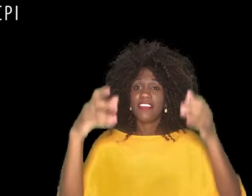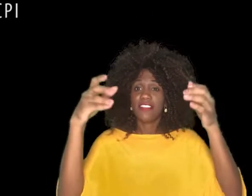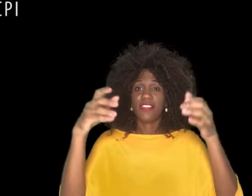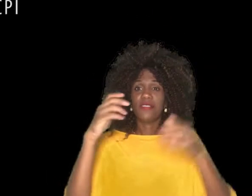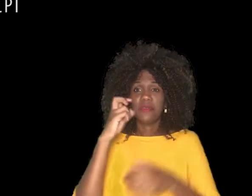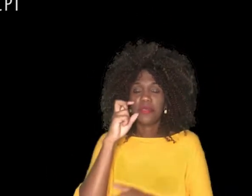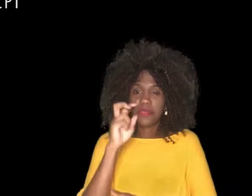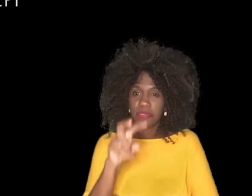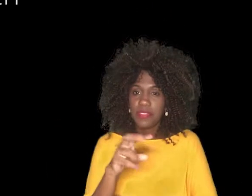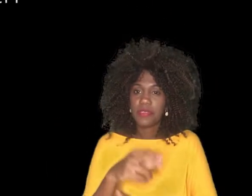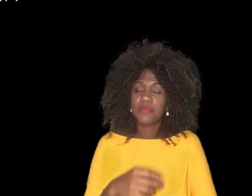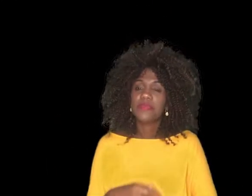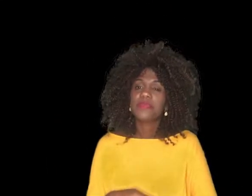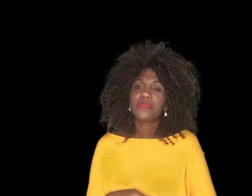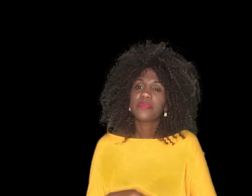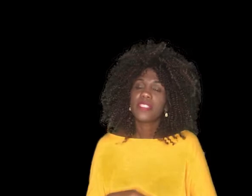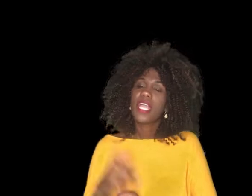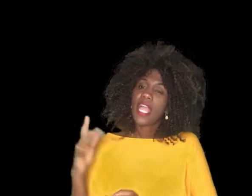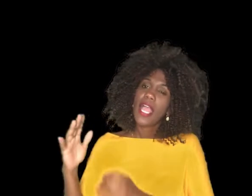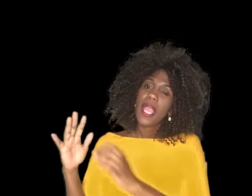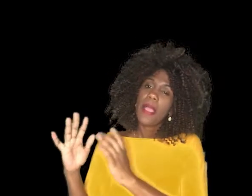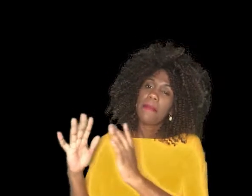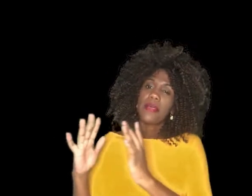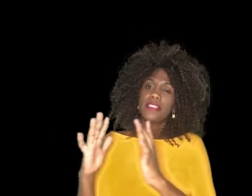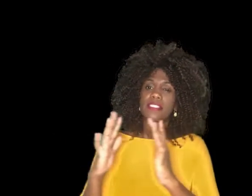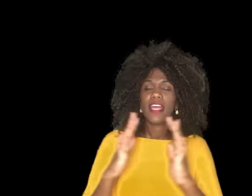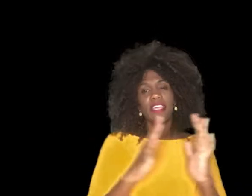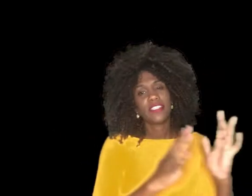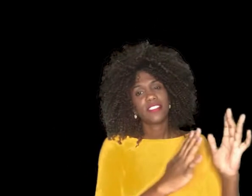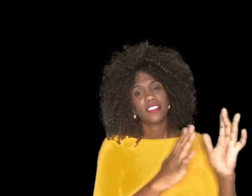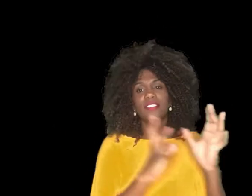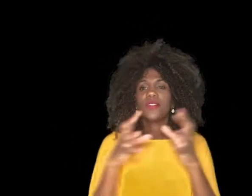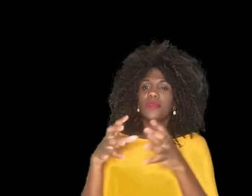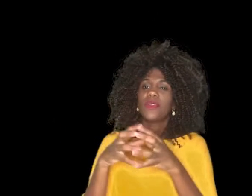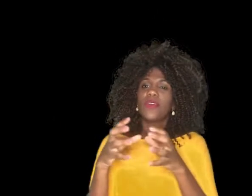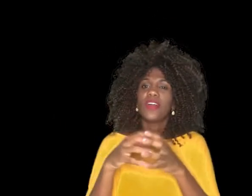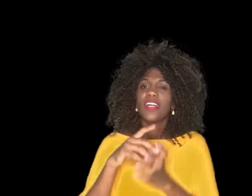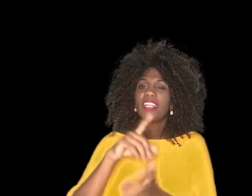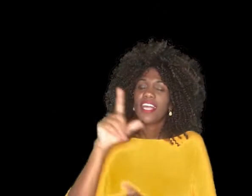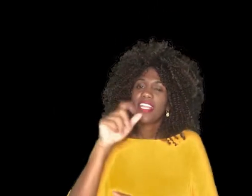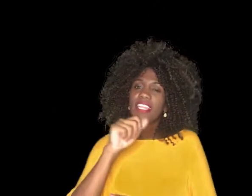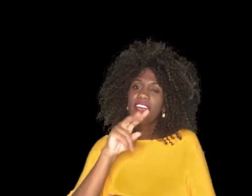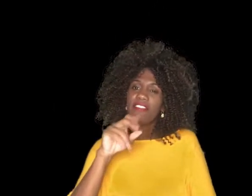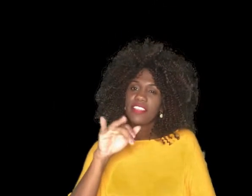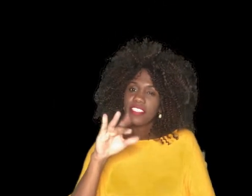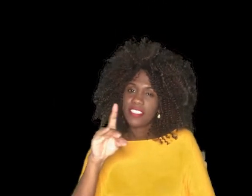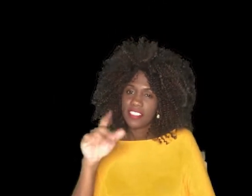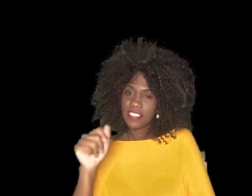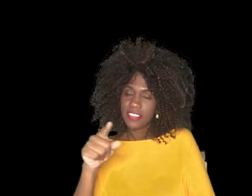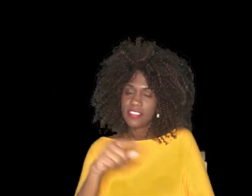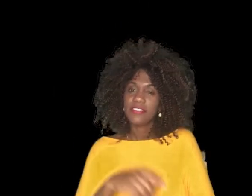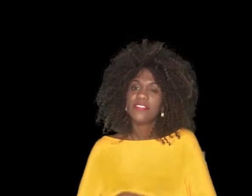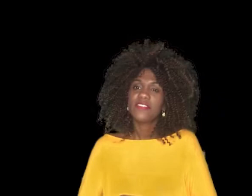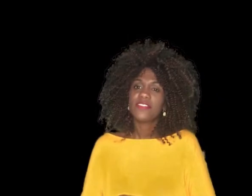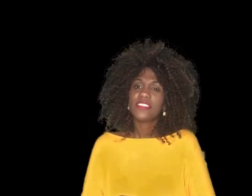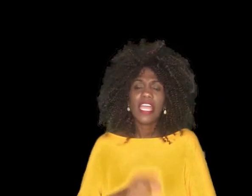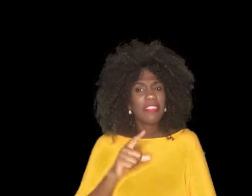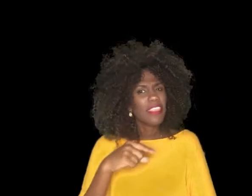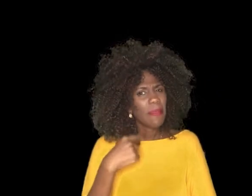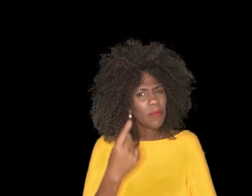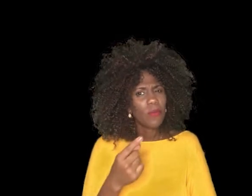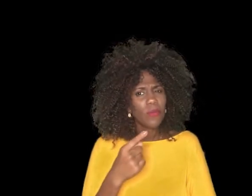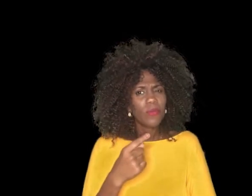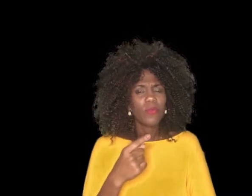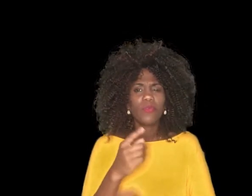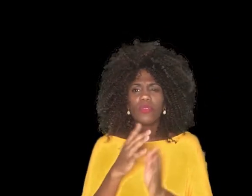ver, né, a passagem dos filhos de Gandhi na avenida. E aí, depois de um